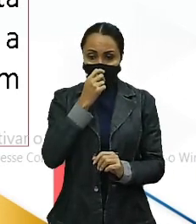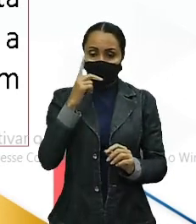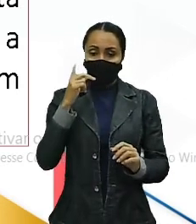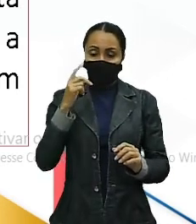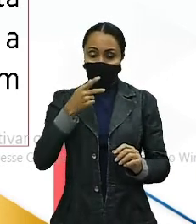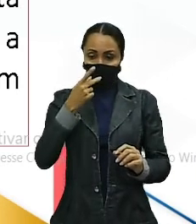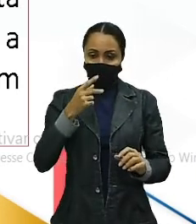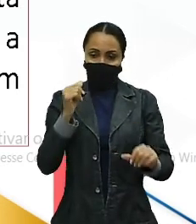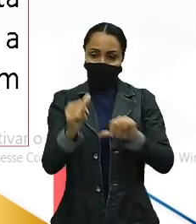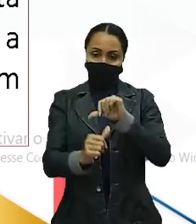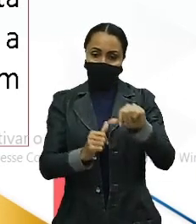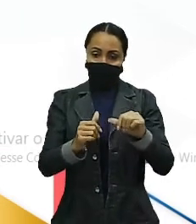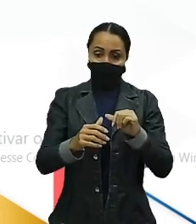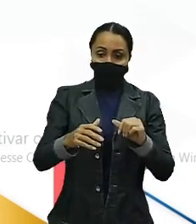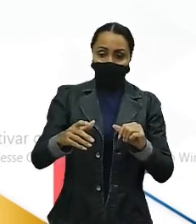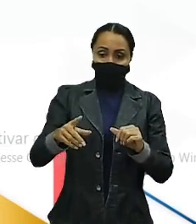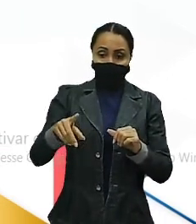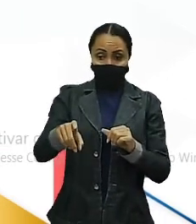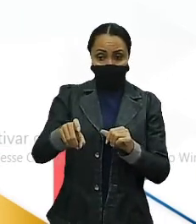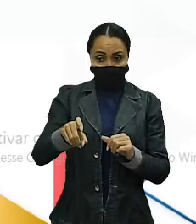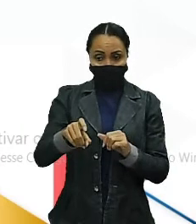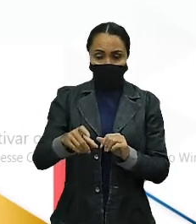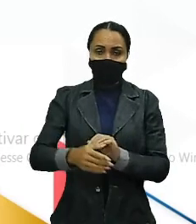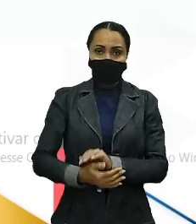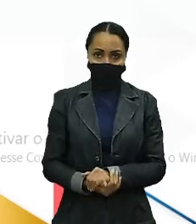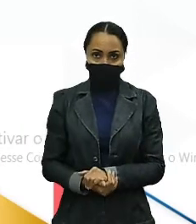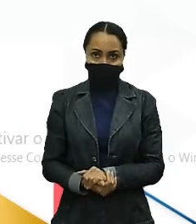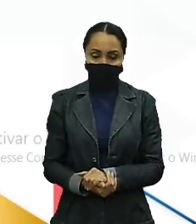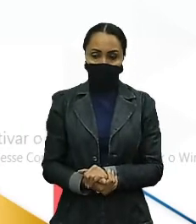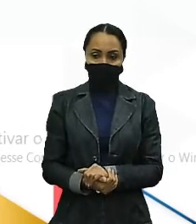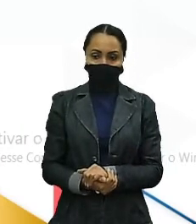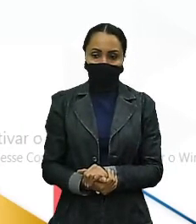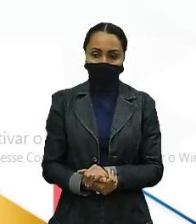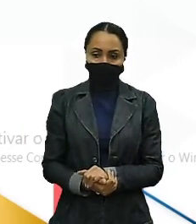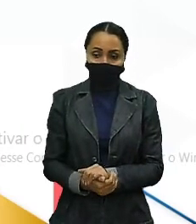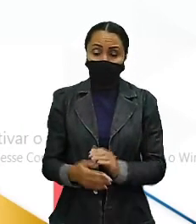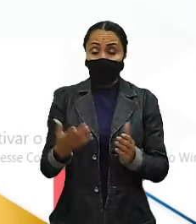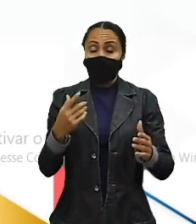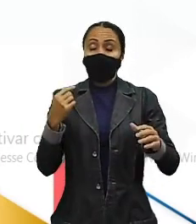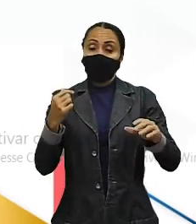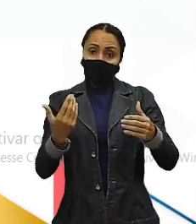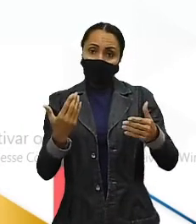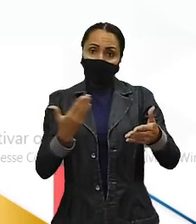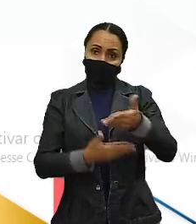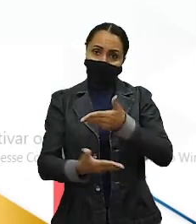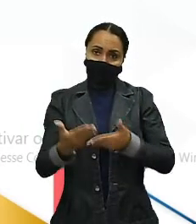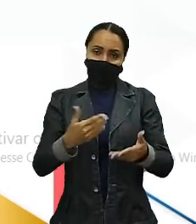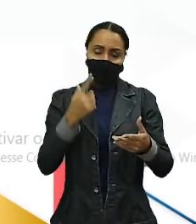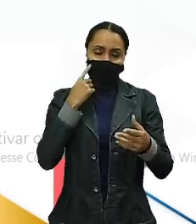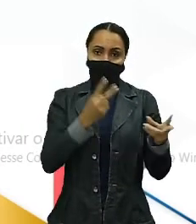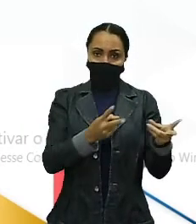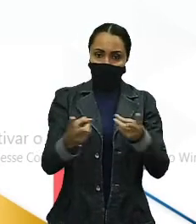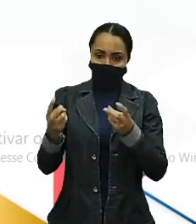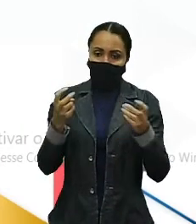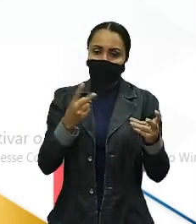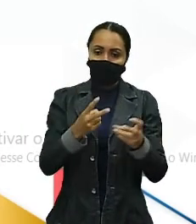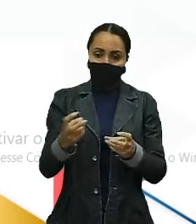relação com o X, não com Y, beleza? Corrija isso aí, por favor. Quais relações você pode perceber nas